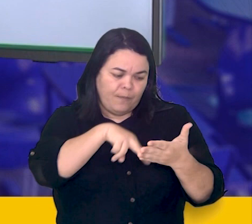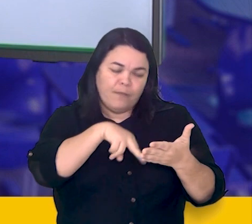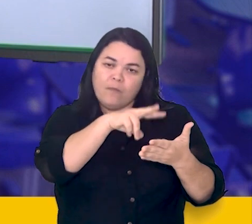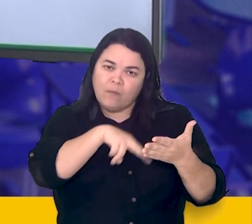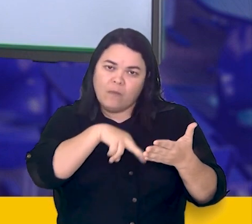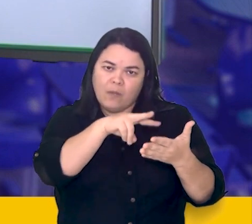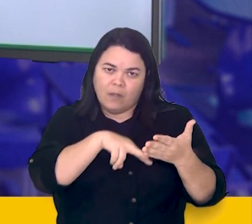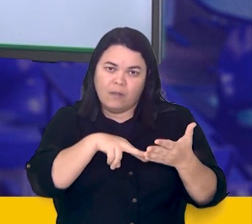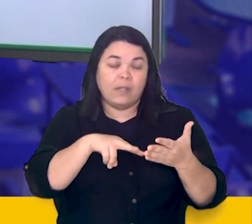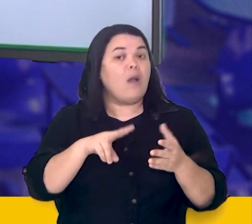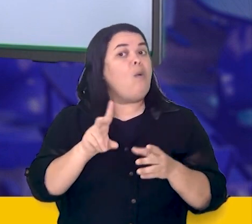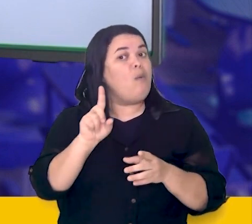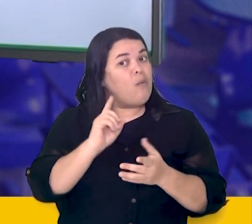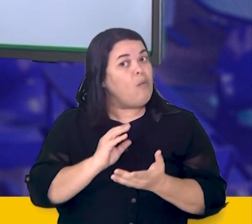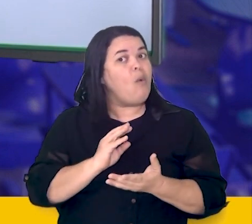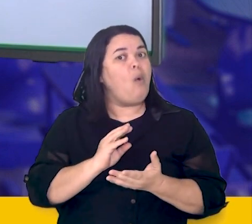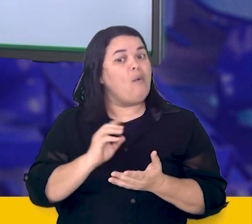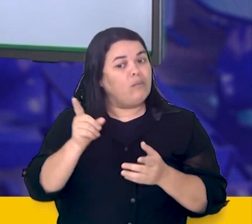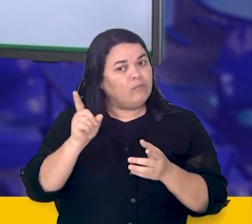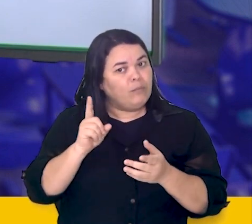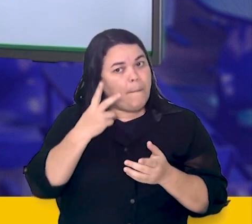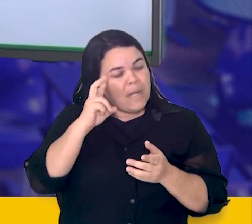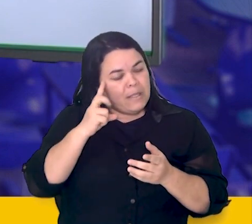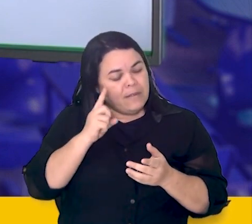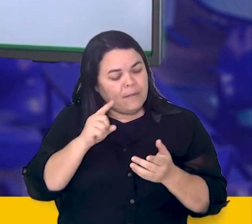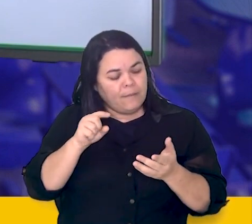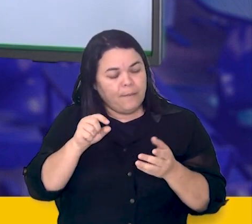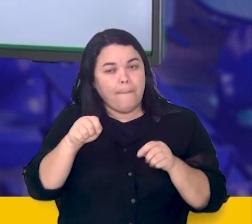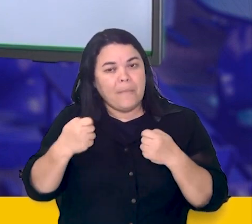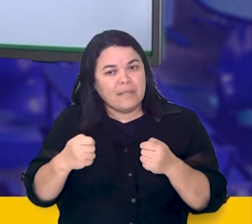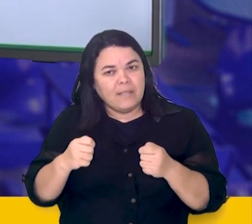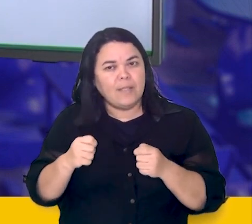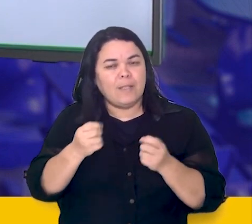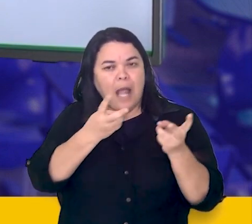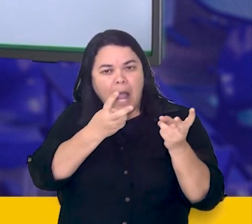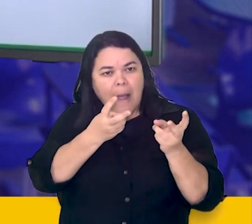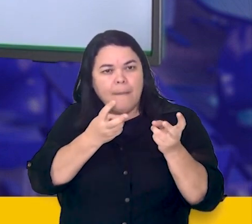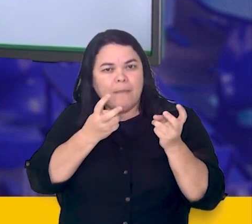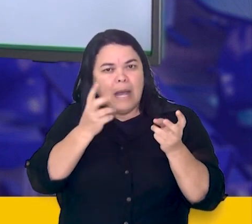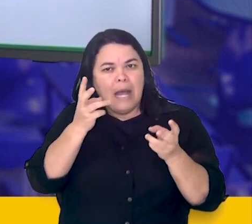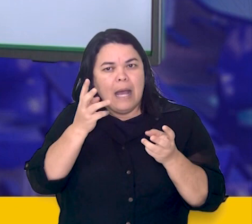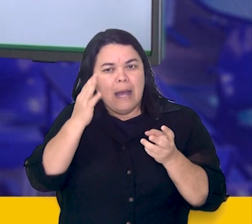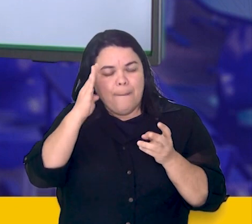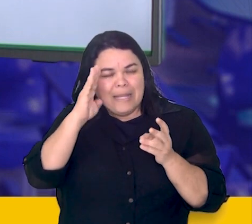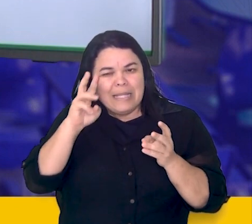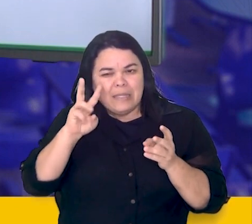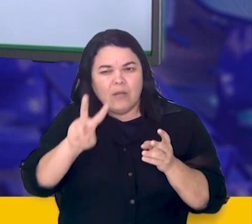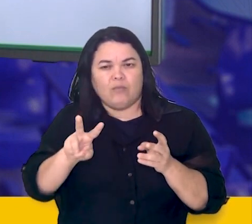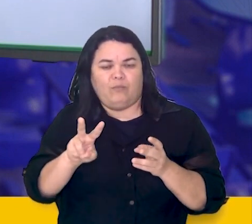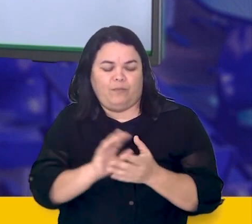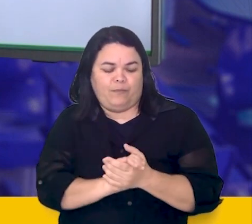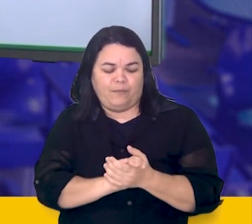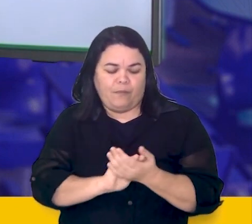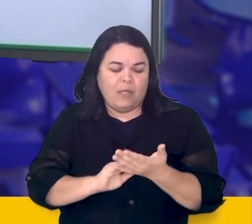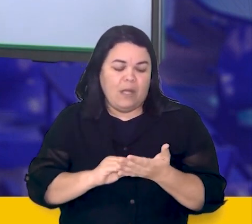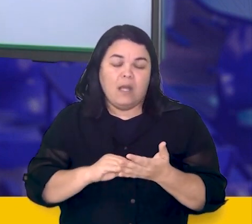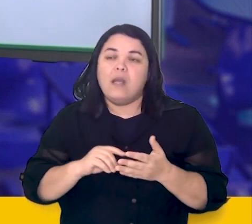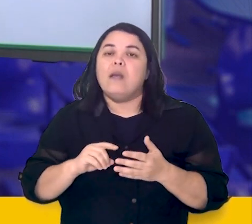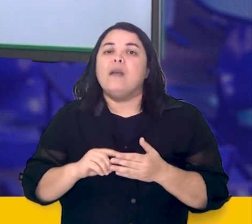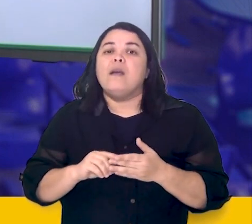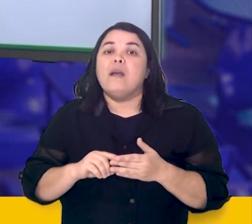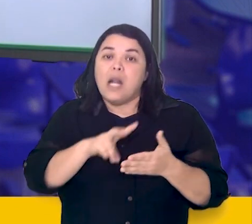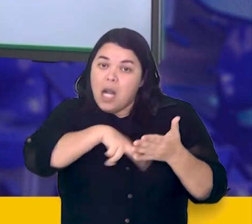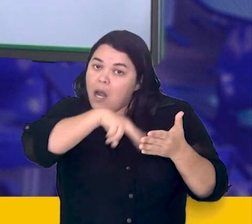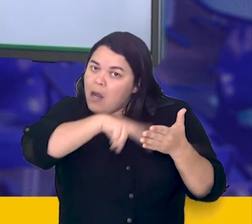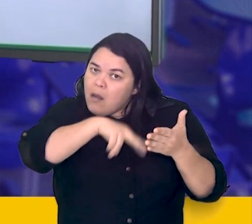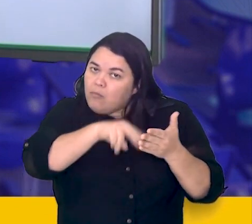deixa de vir para o nosso encontro, responde todas as questões e sempre muita leitura do nosso material e também do seu